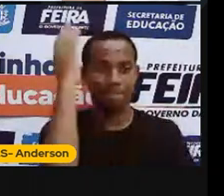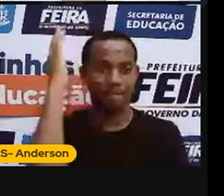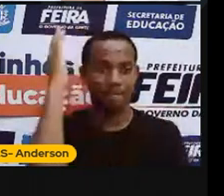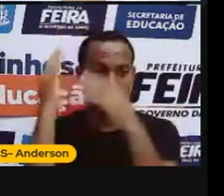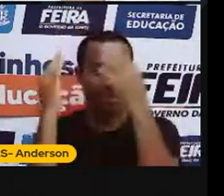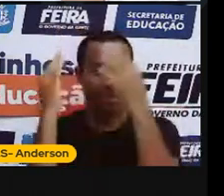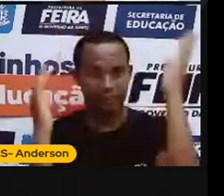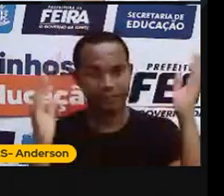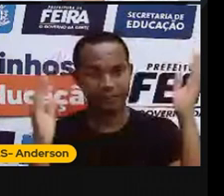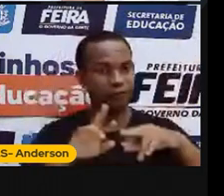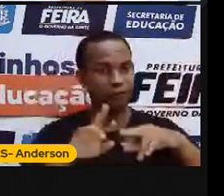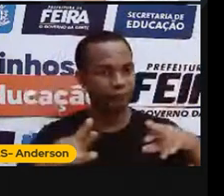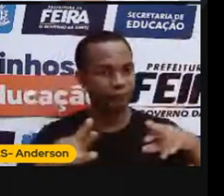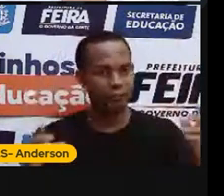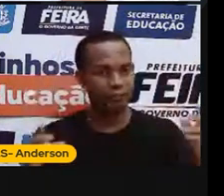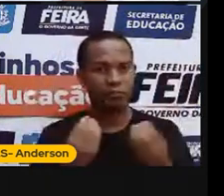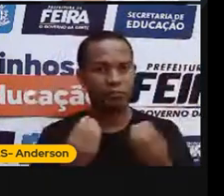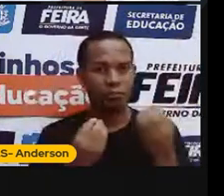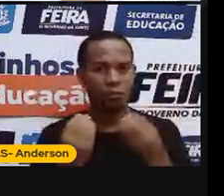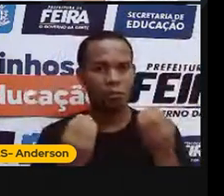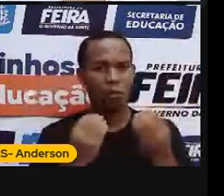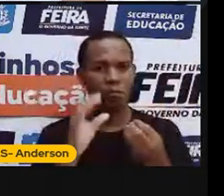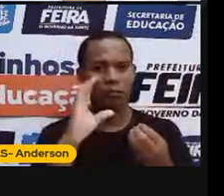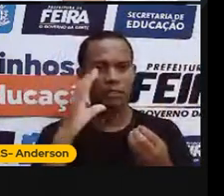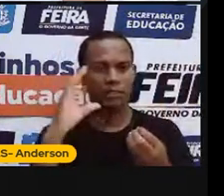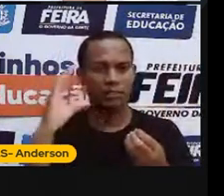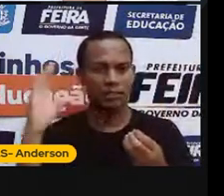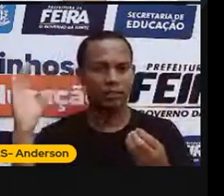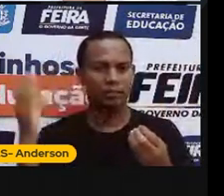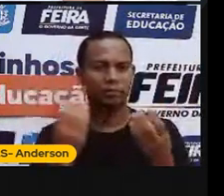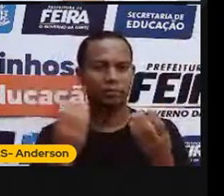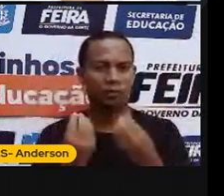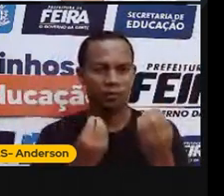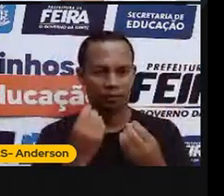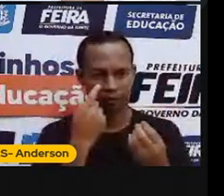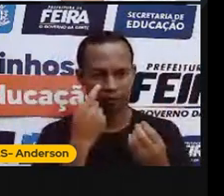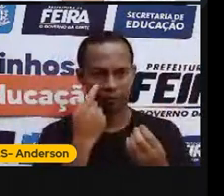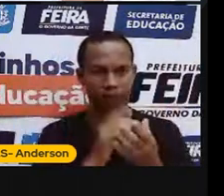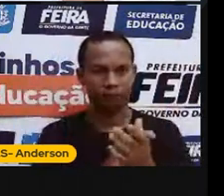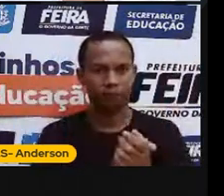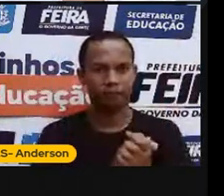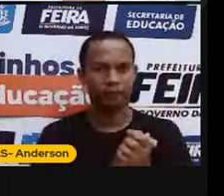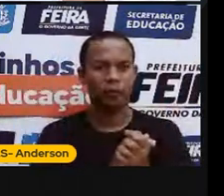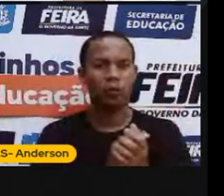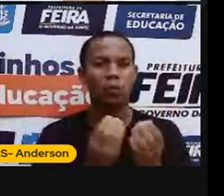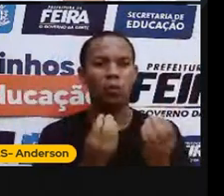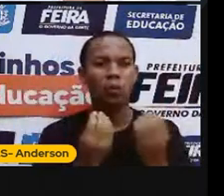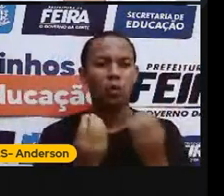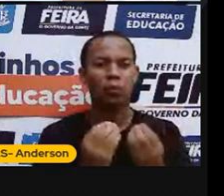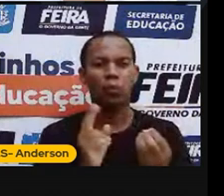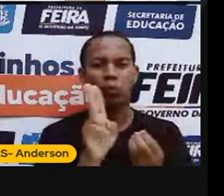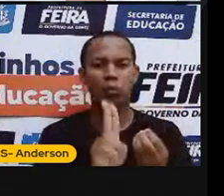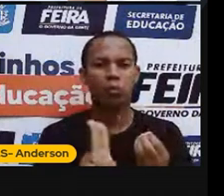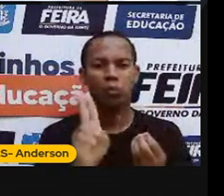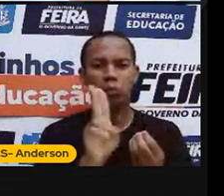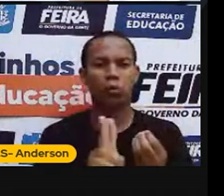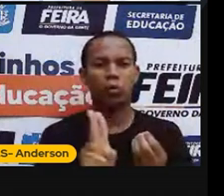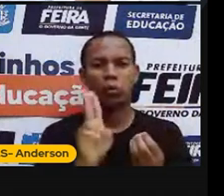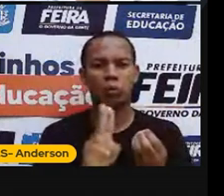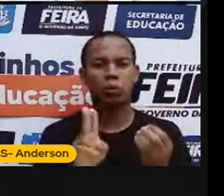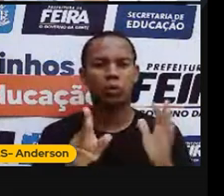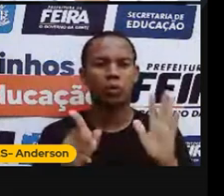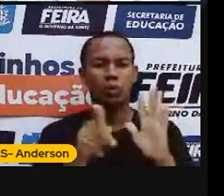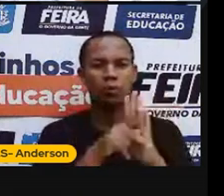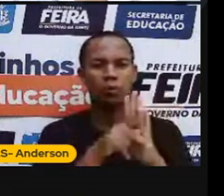comprovadas pela ciência sobre suas propriedades medicinais, a partir do uso popular. O que é uso popular?